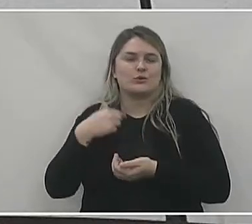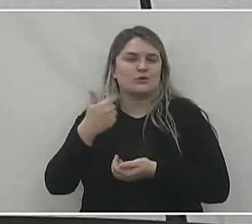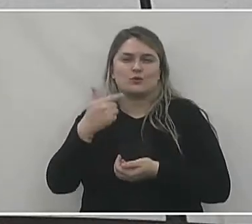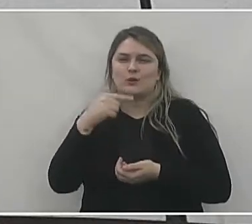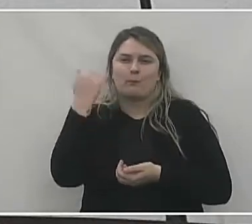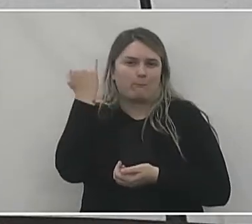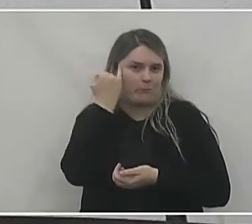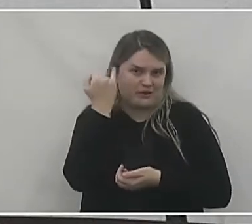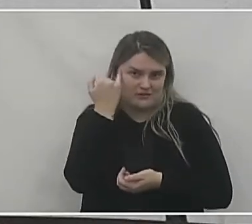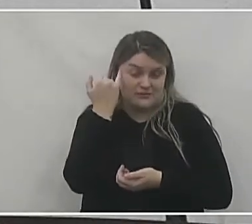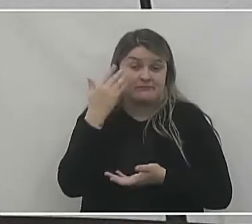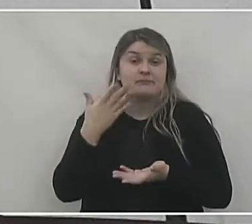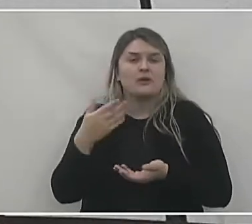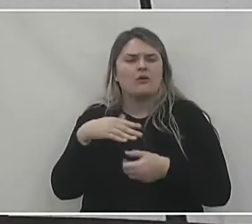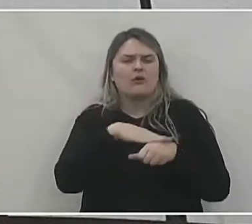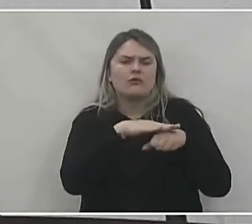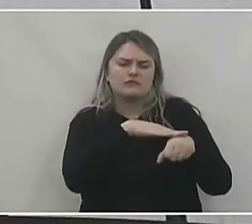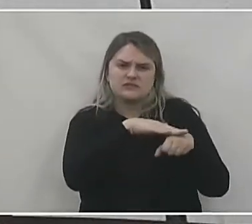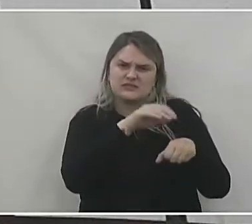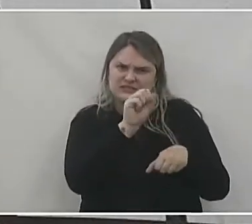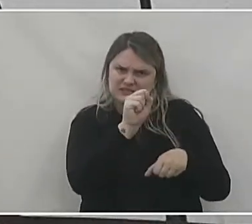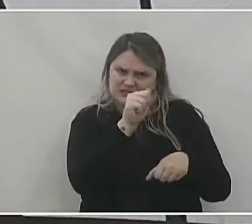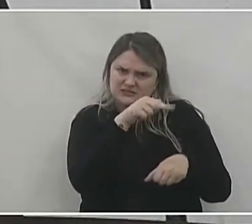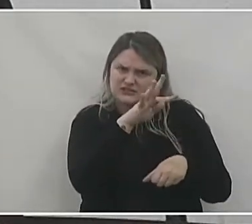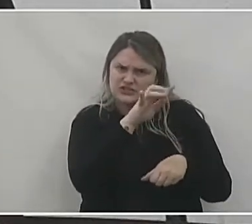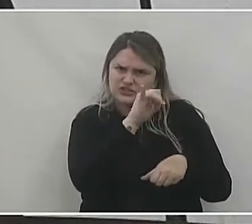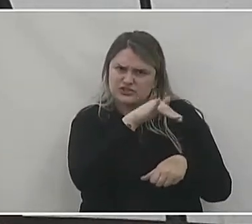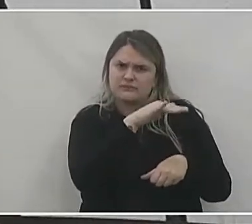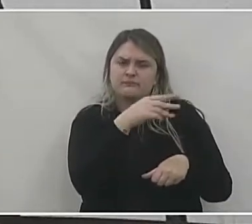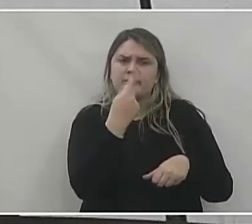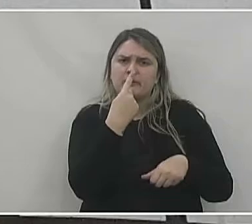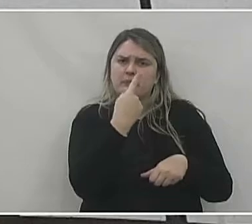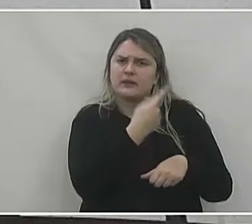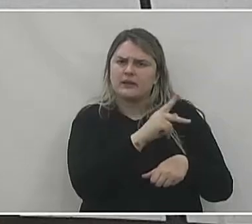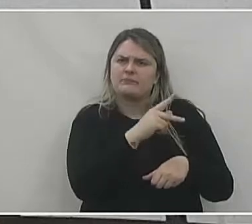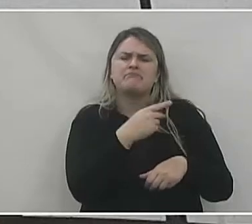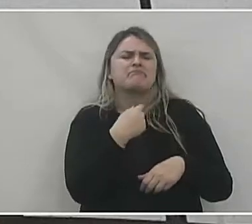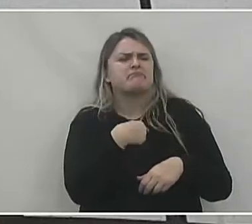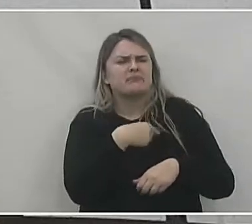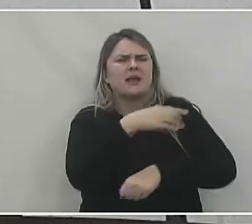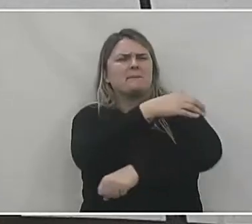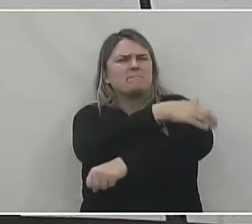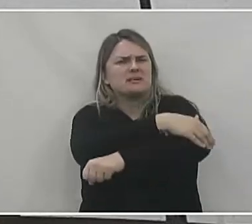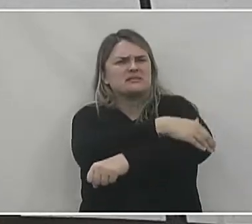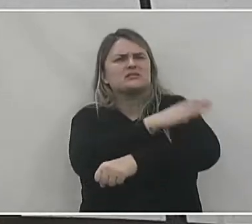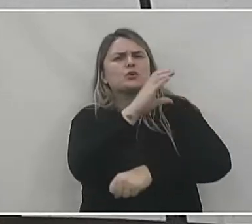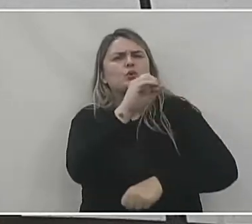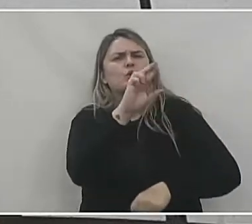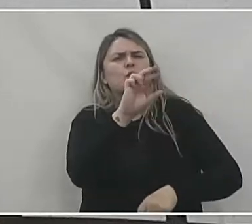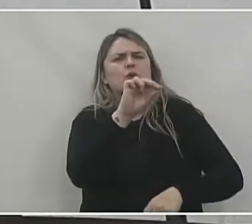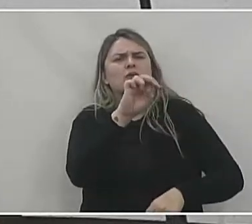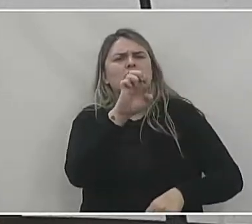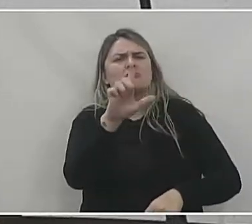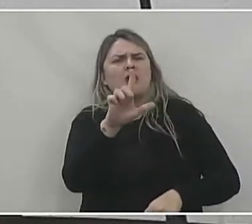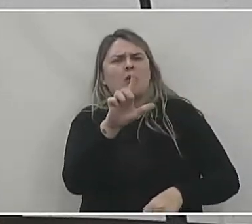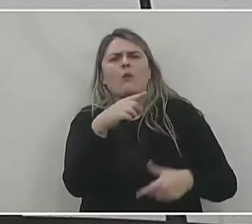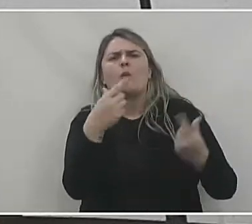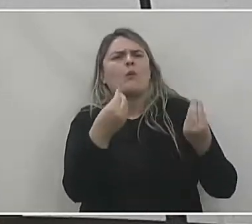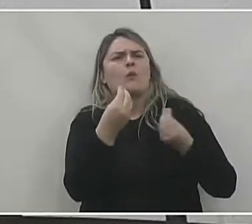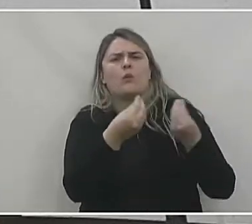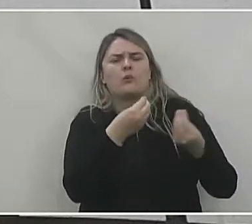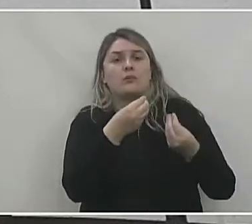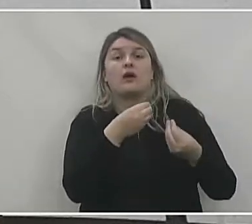preguiça. E aí eu disse para o Santinho, Santinho, a Praça Coronel Amazonas, como é que está? Está